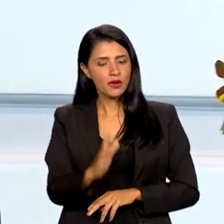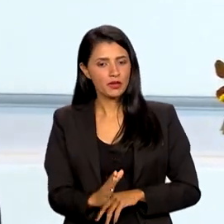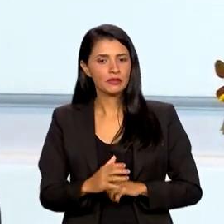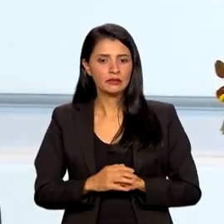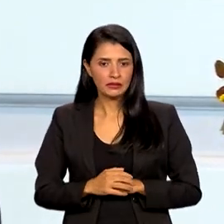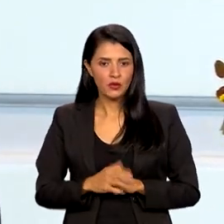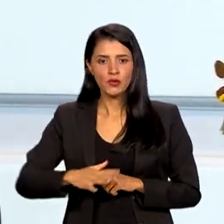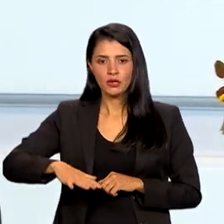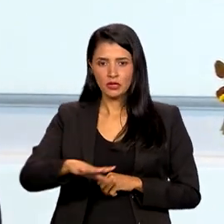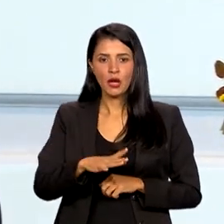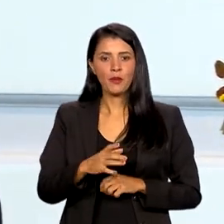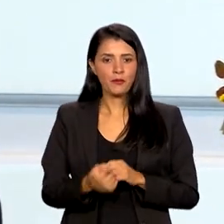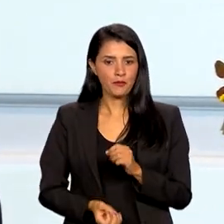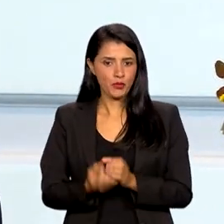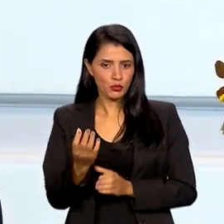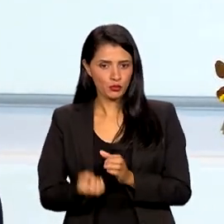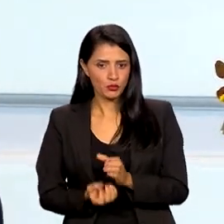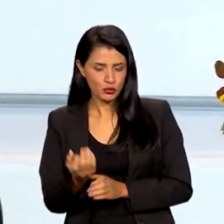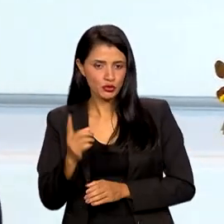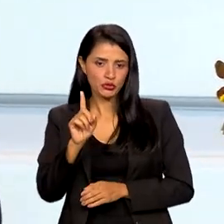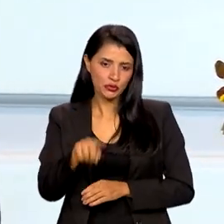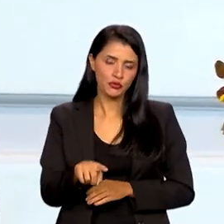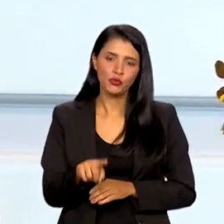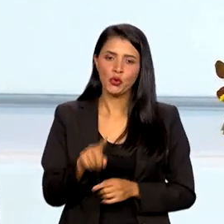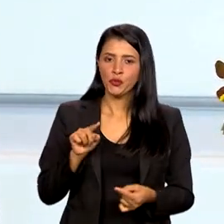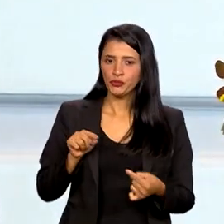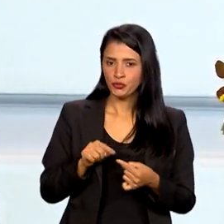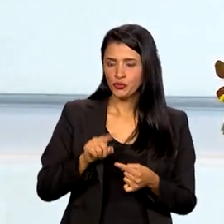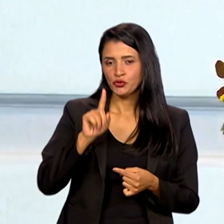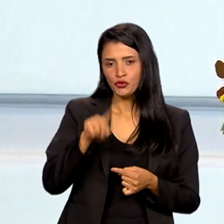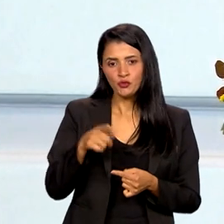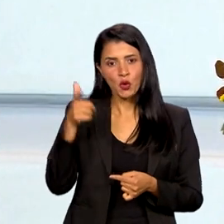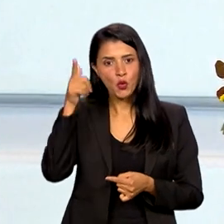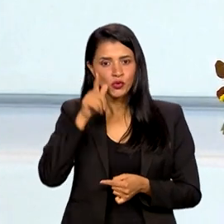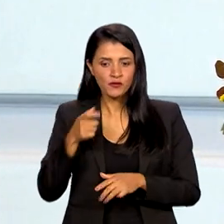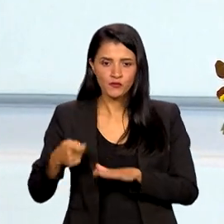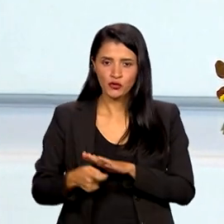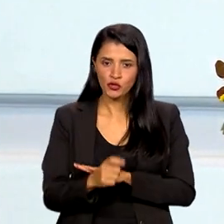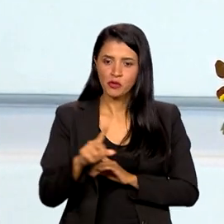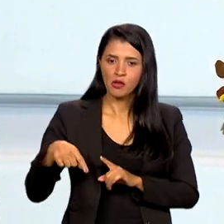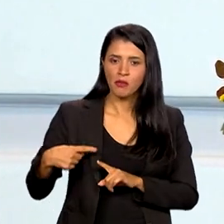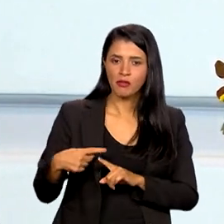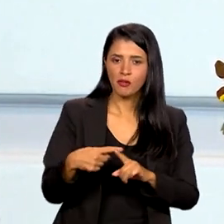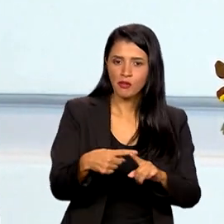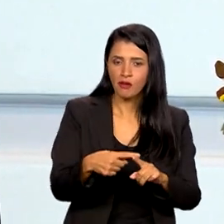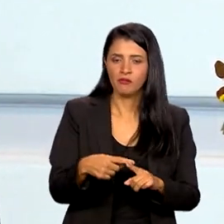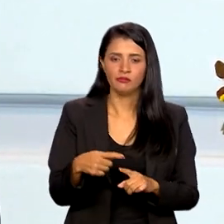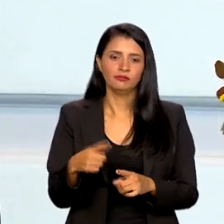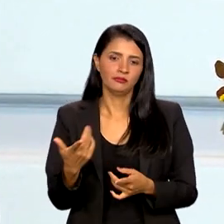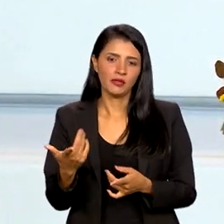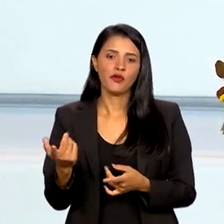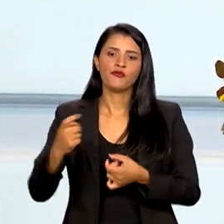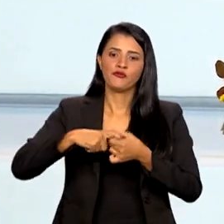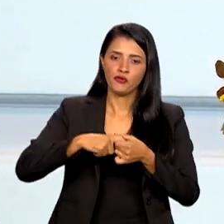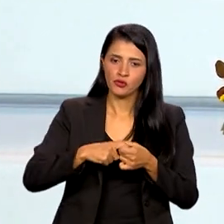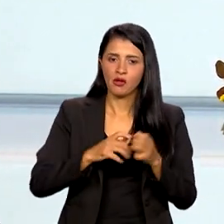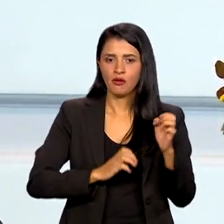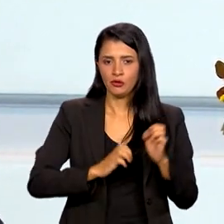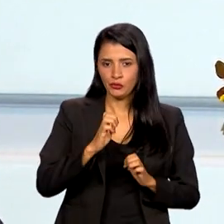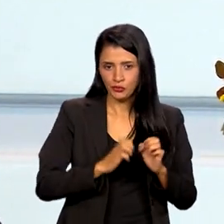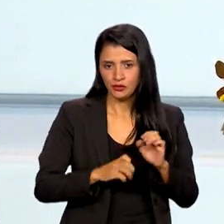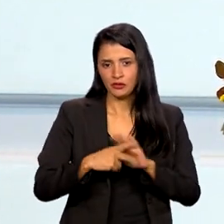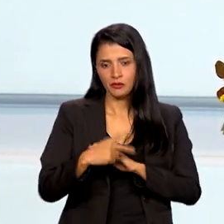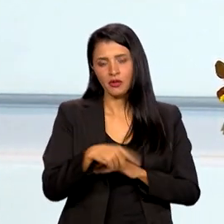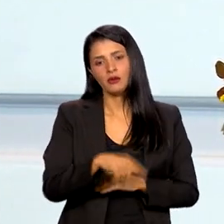o setor produtivo, seja para atrair investimentos, seja para retomada da indústria no